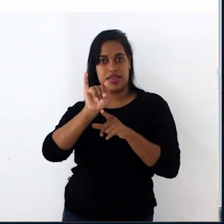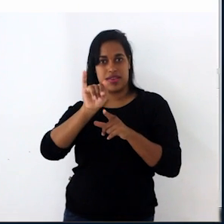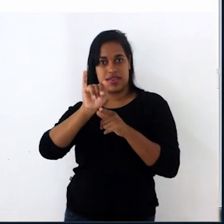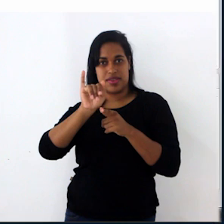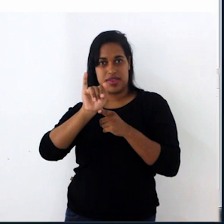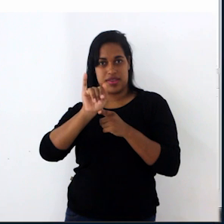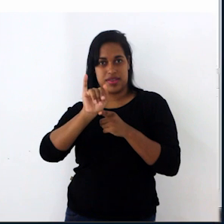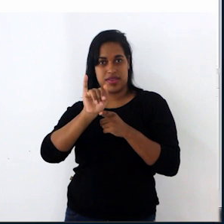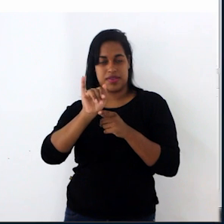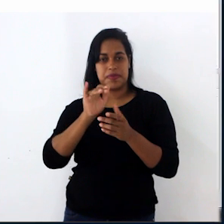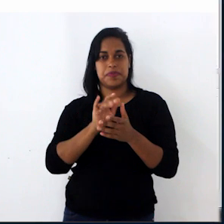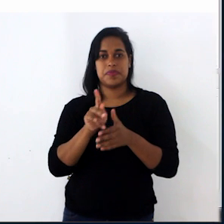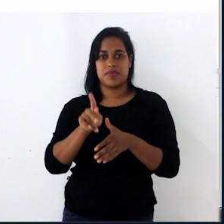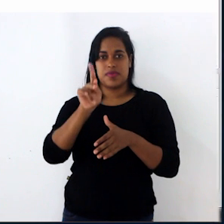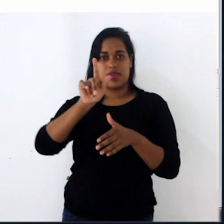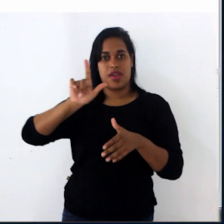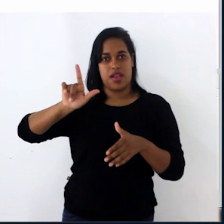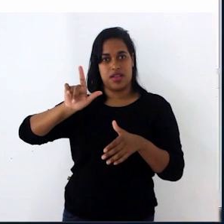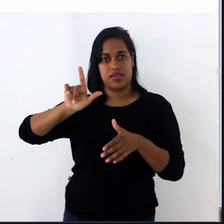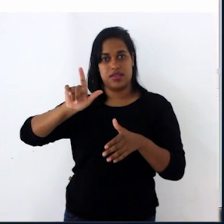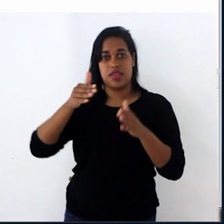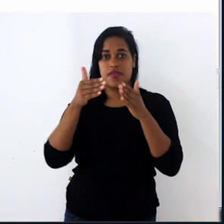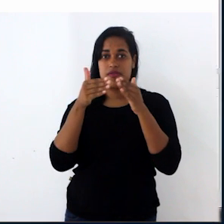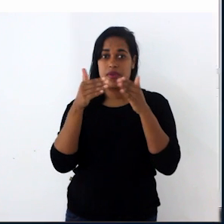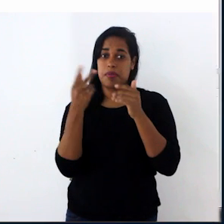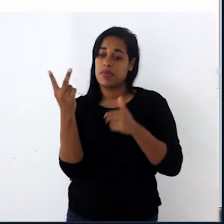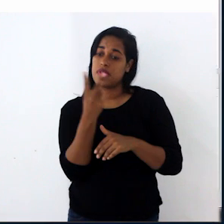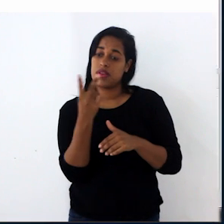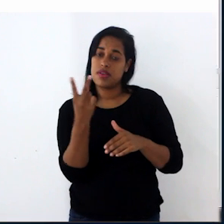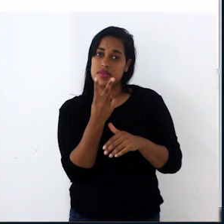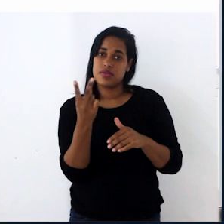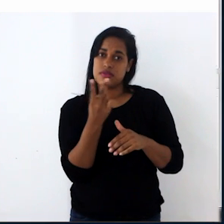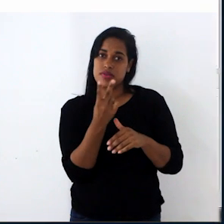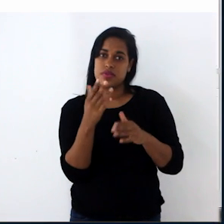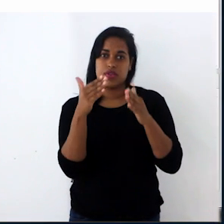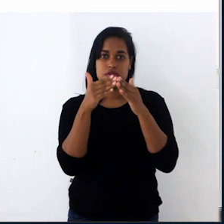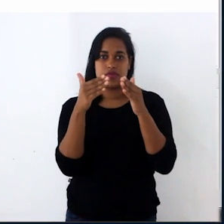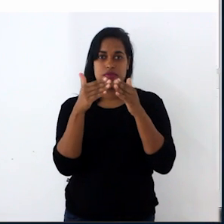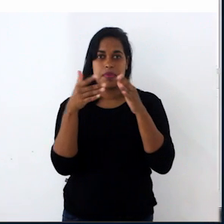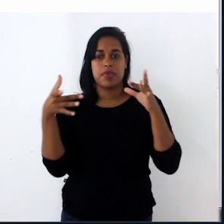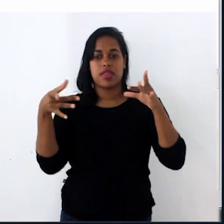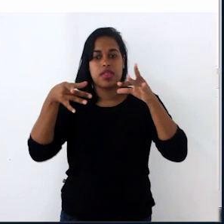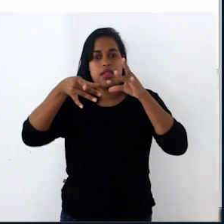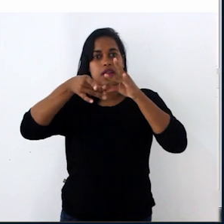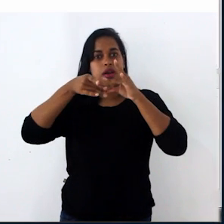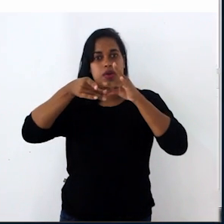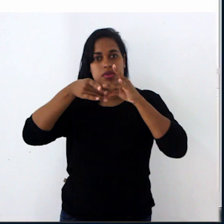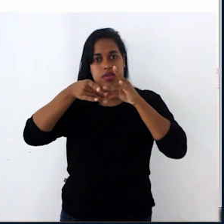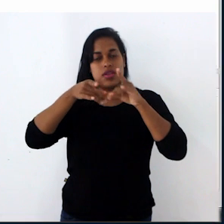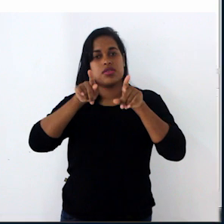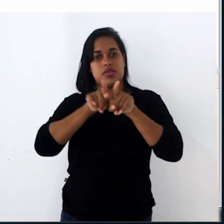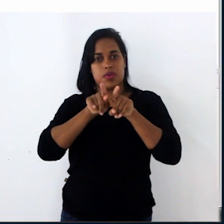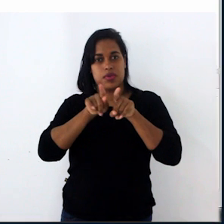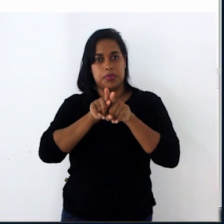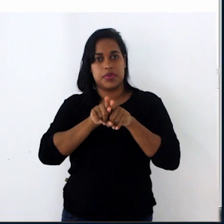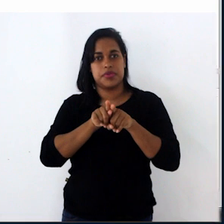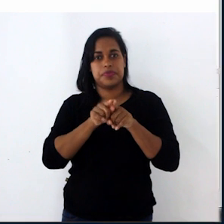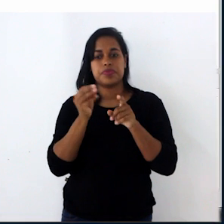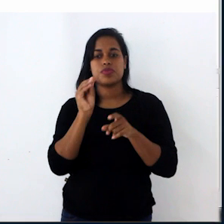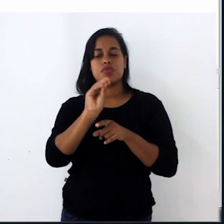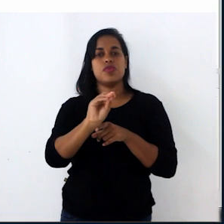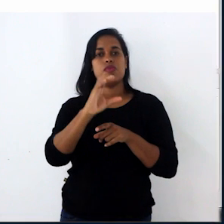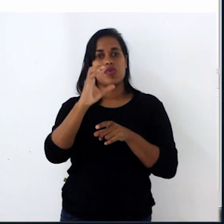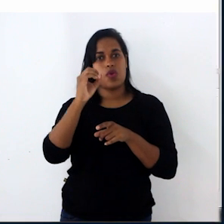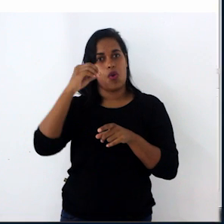query. Nela ela vai pedir duas coisas. Ela vai pedir uma conexão, então vamos colocar aqui a nossa